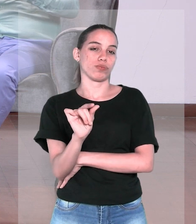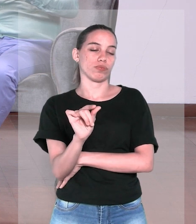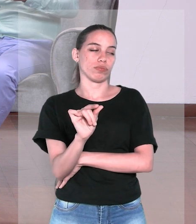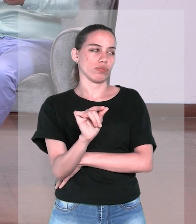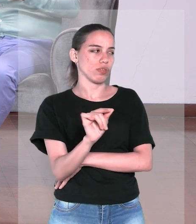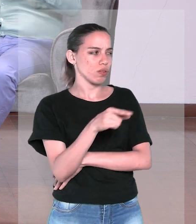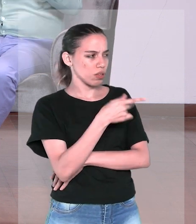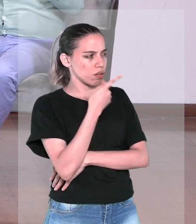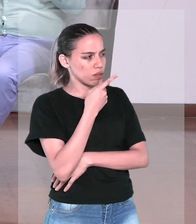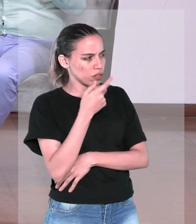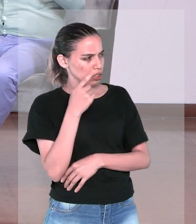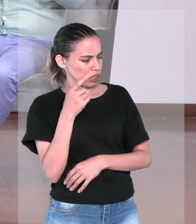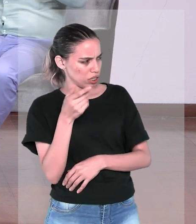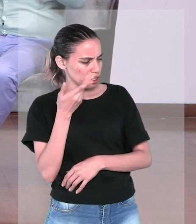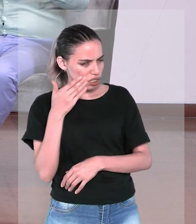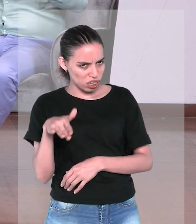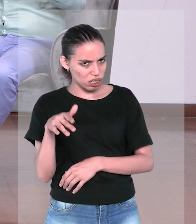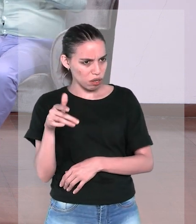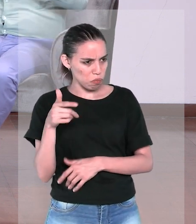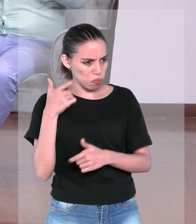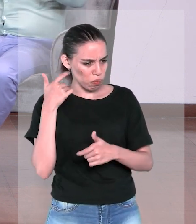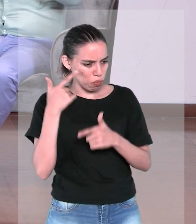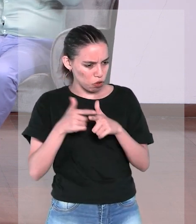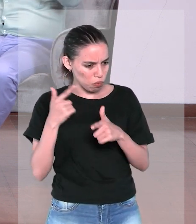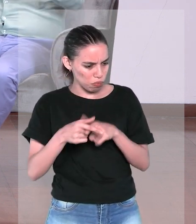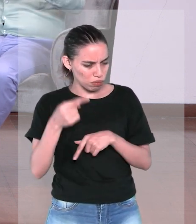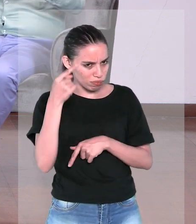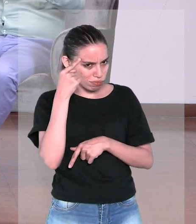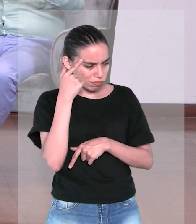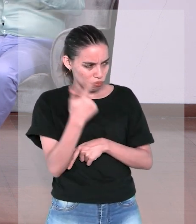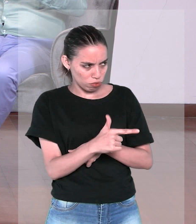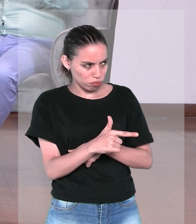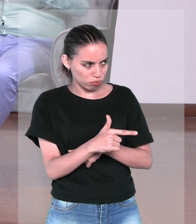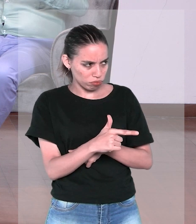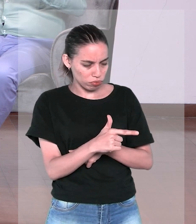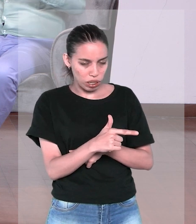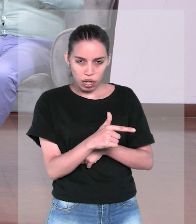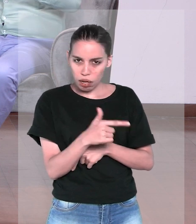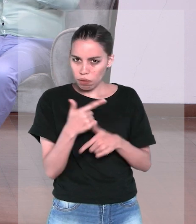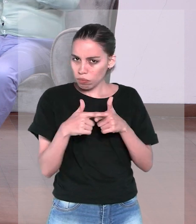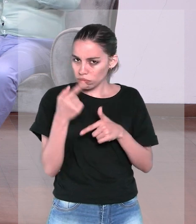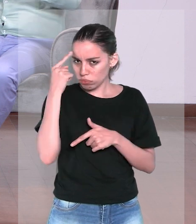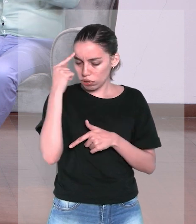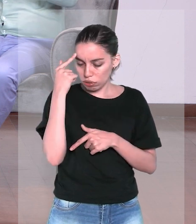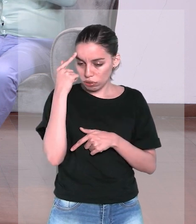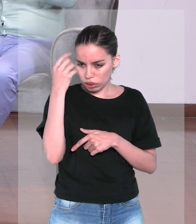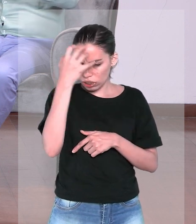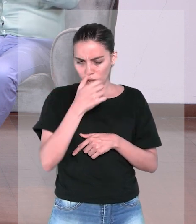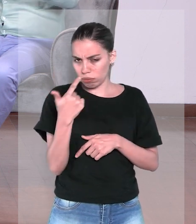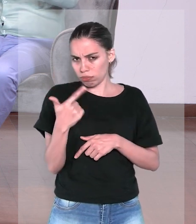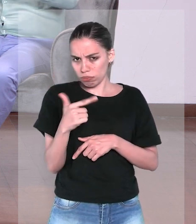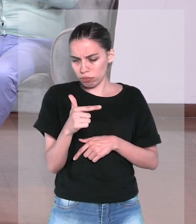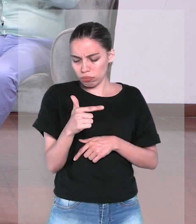quarto, era muito pouco percebida pela família e que era, de